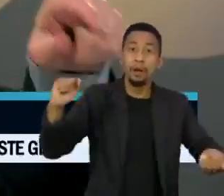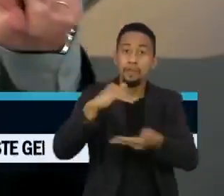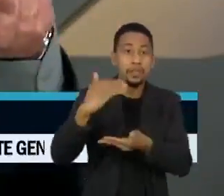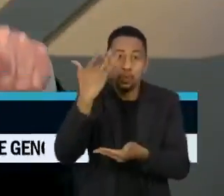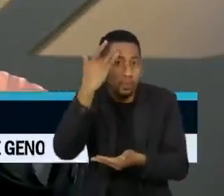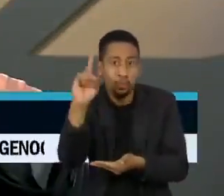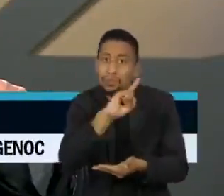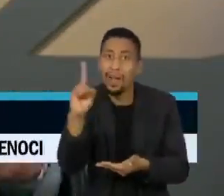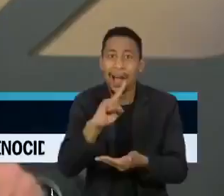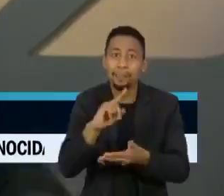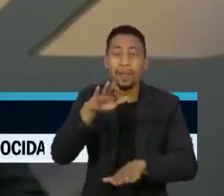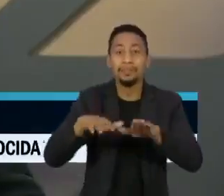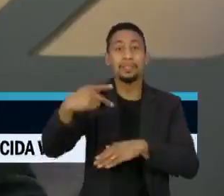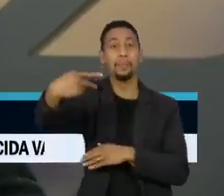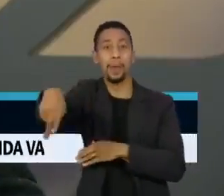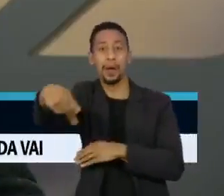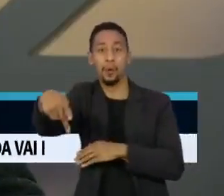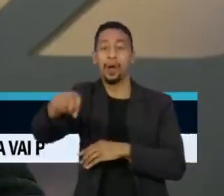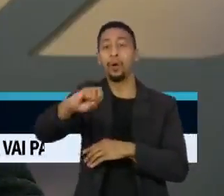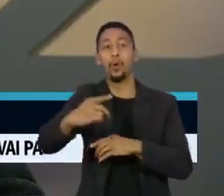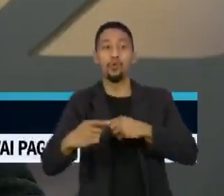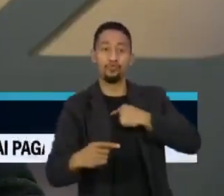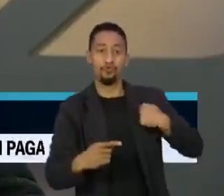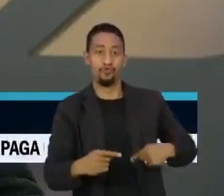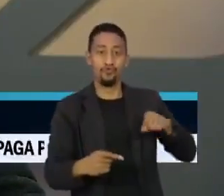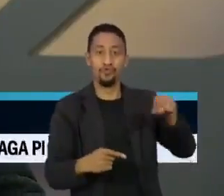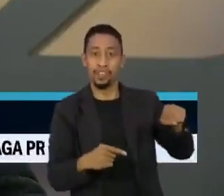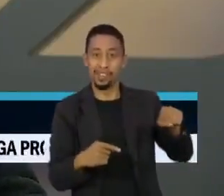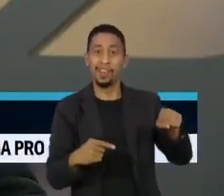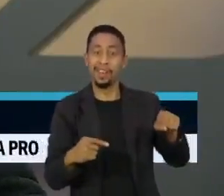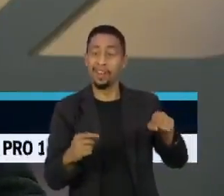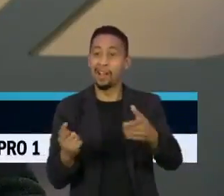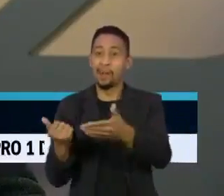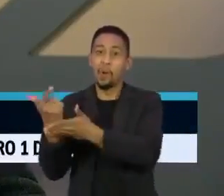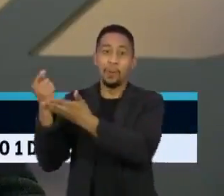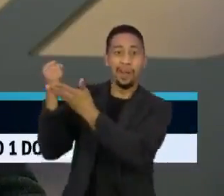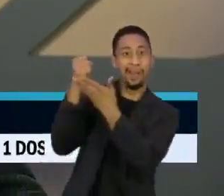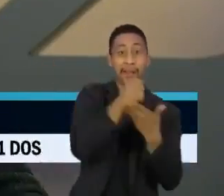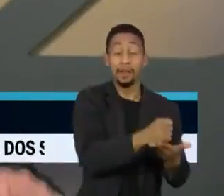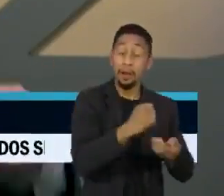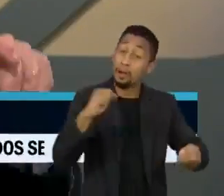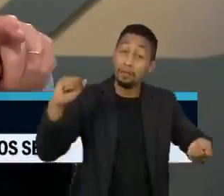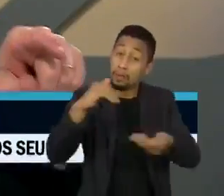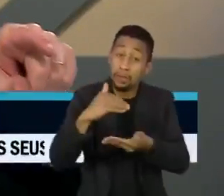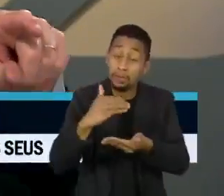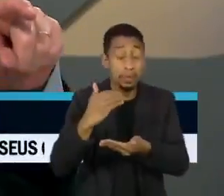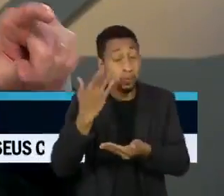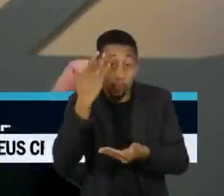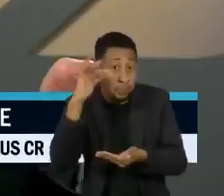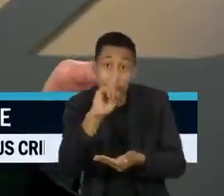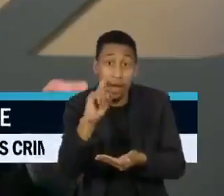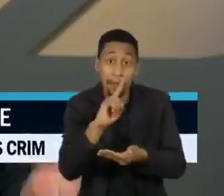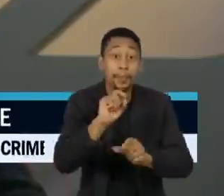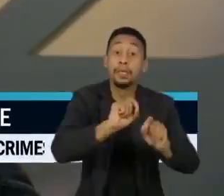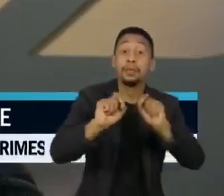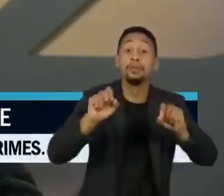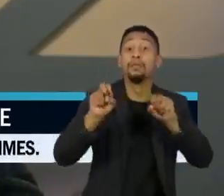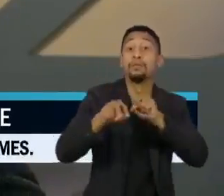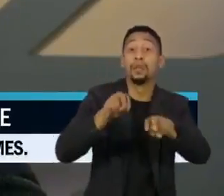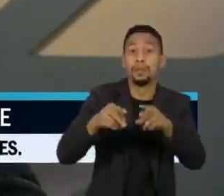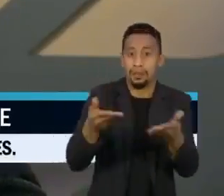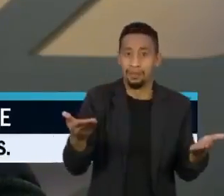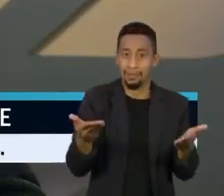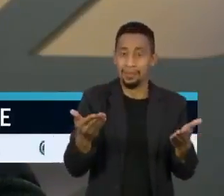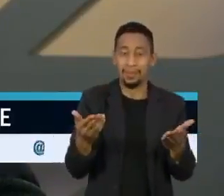produtos pelo Paraguai ou da China com contaminantes muito mais graves porque você não Verifica o processo